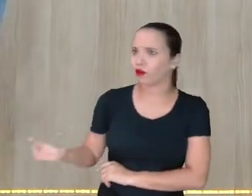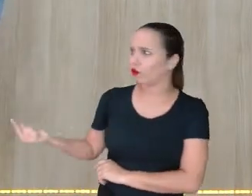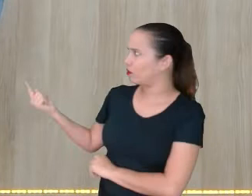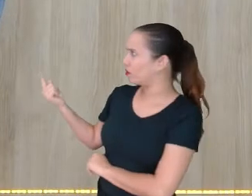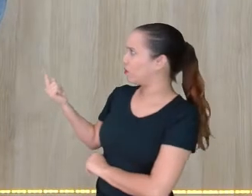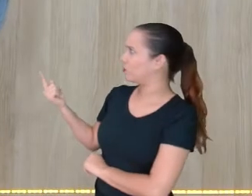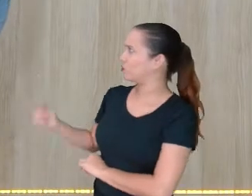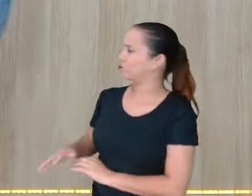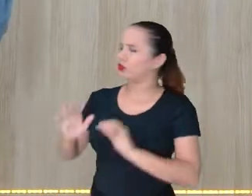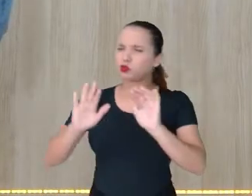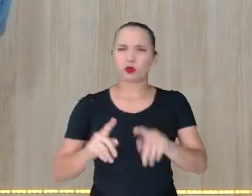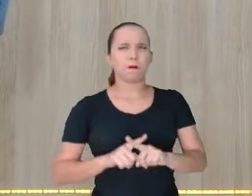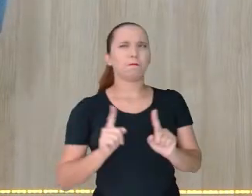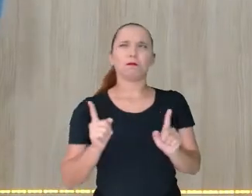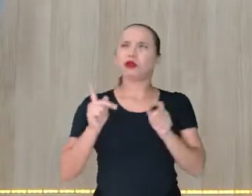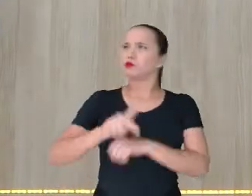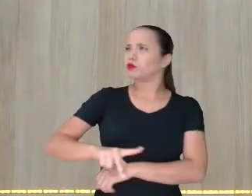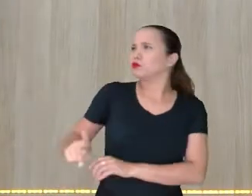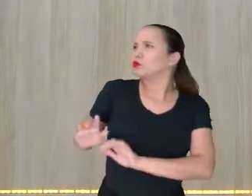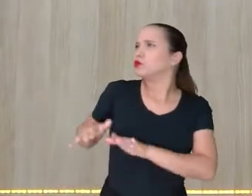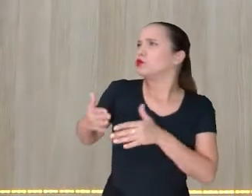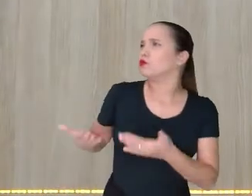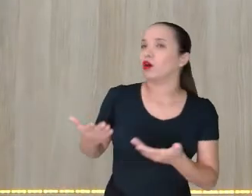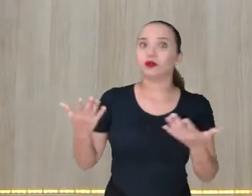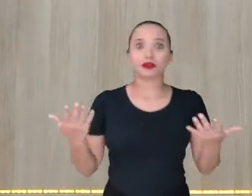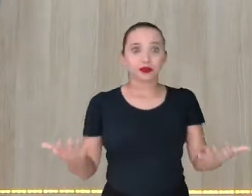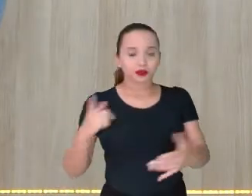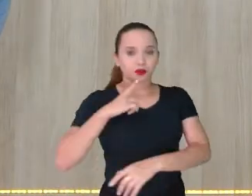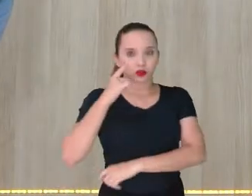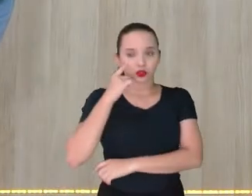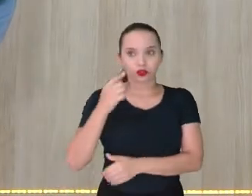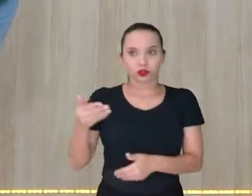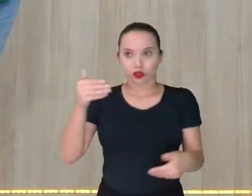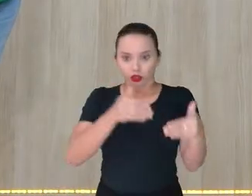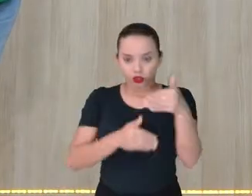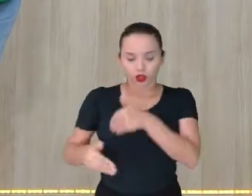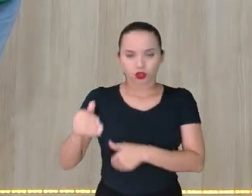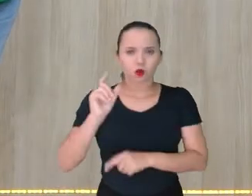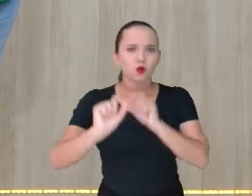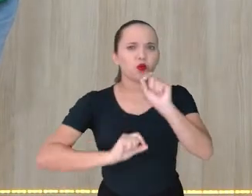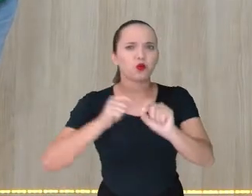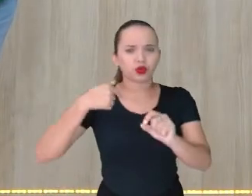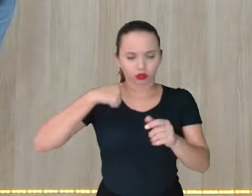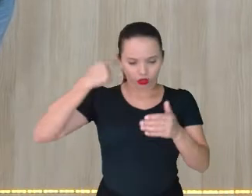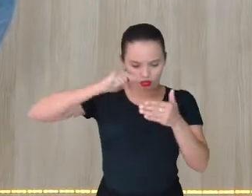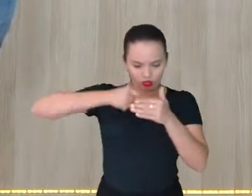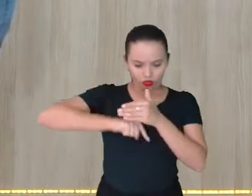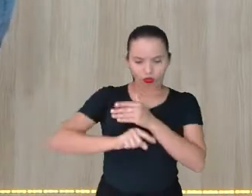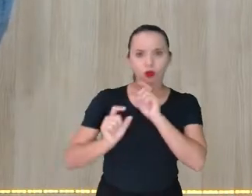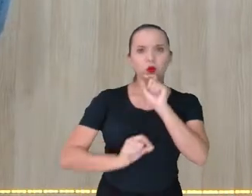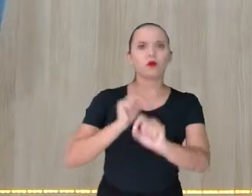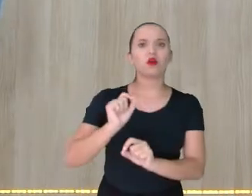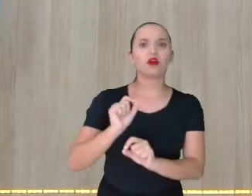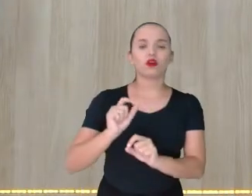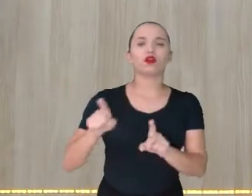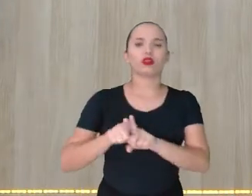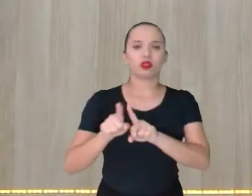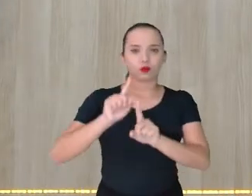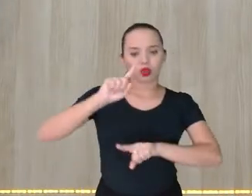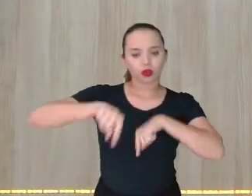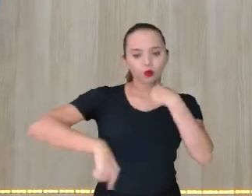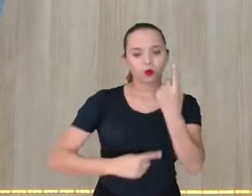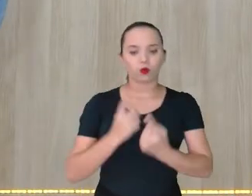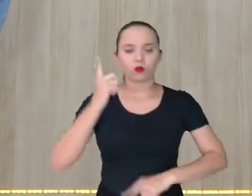essas, professora? Olha só, temos composição do que é feito aquele ser vivo, né? Temos aí o